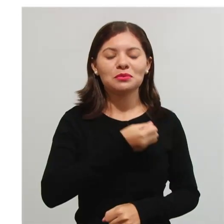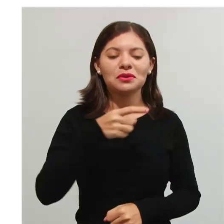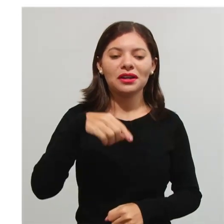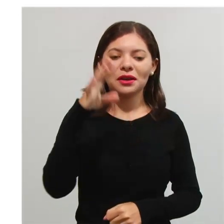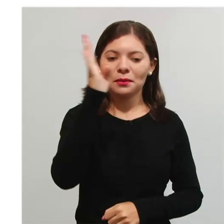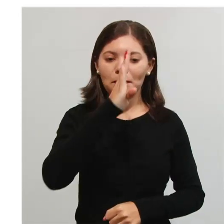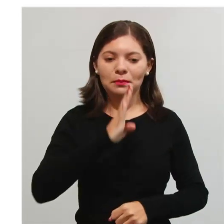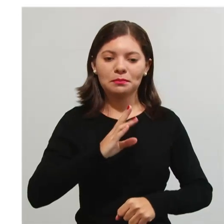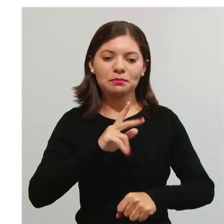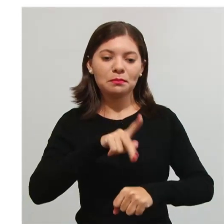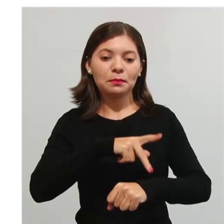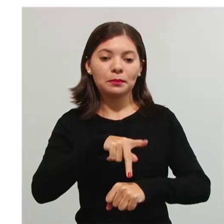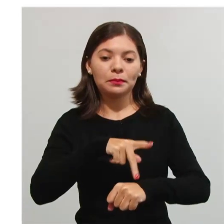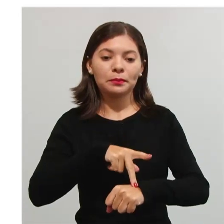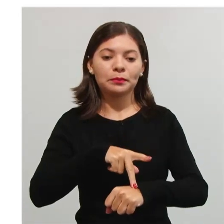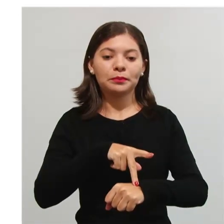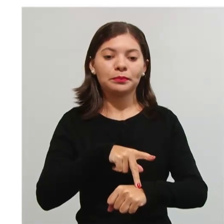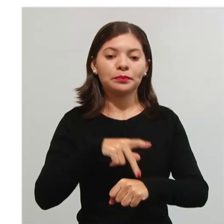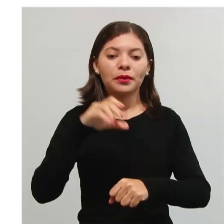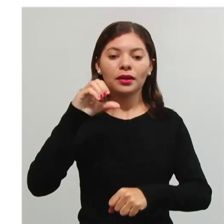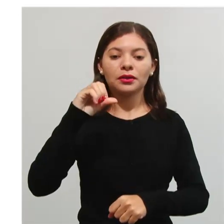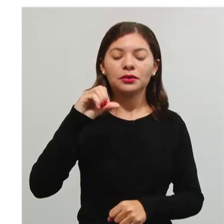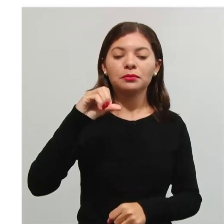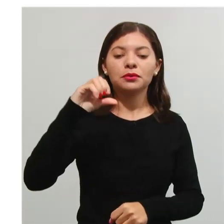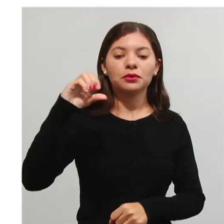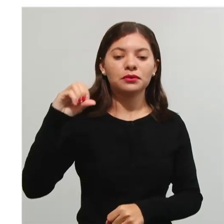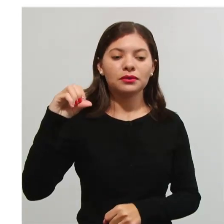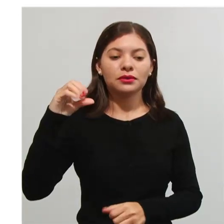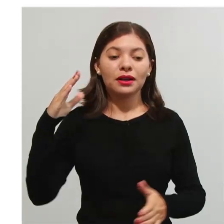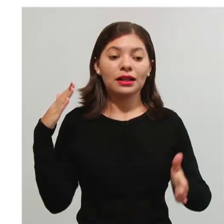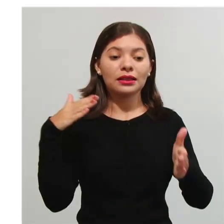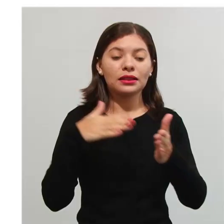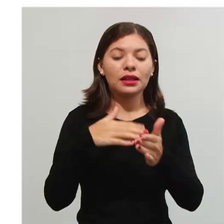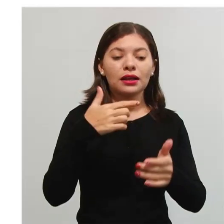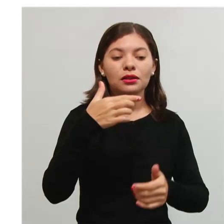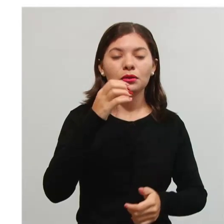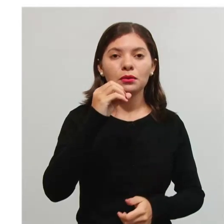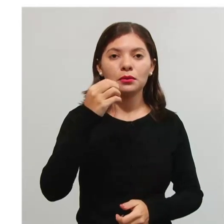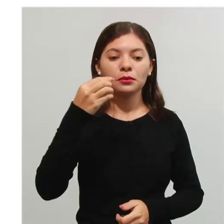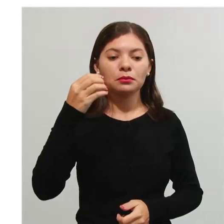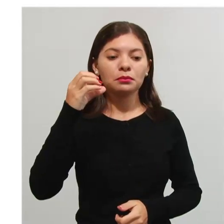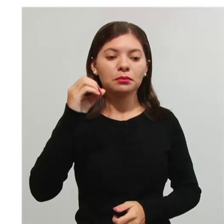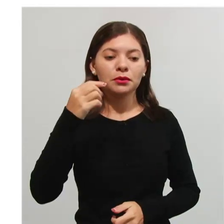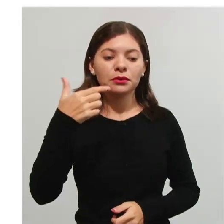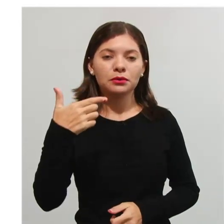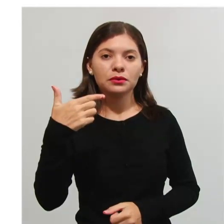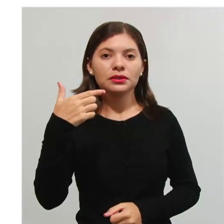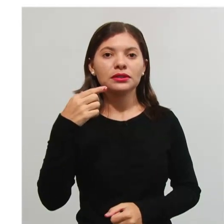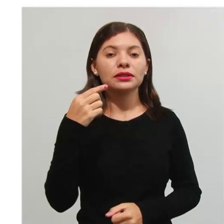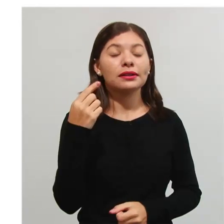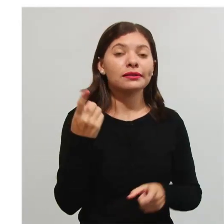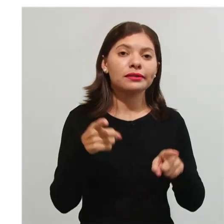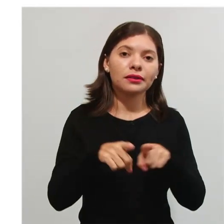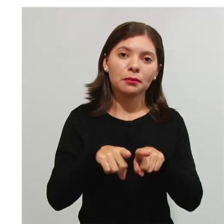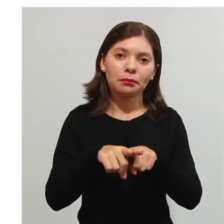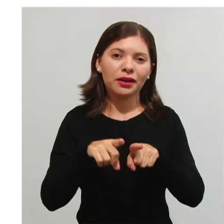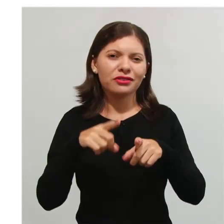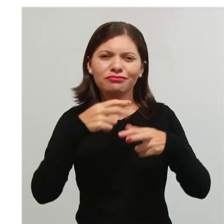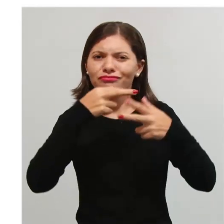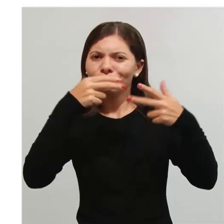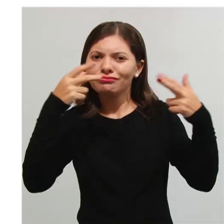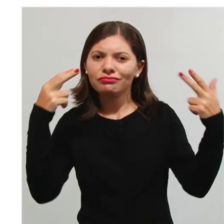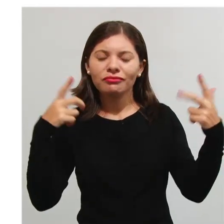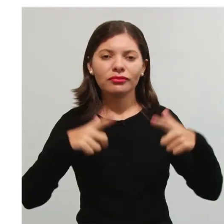e ele esteve presente aí vigorando de 1999 até 2002, e nós temos também outras ações